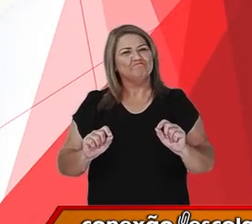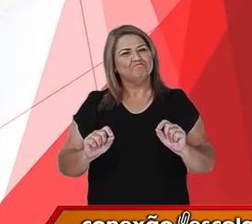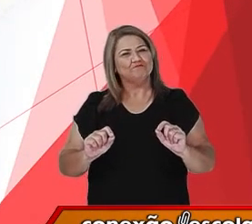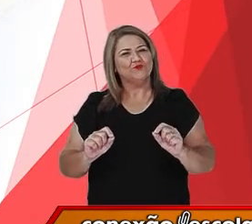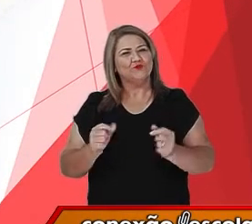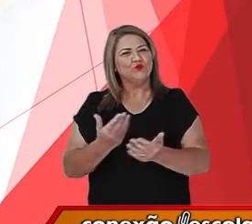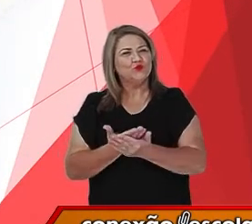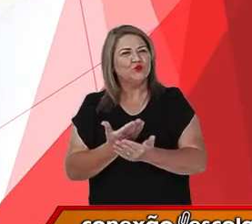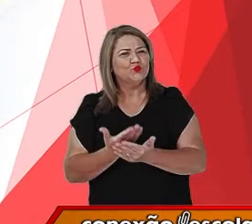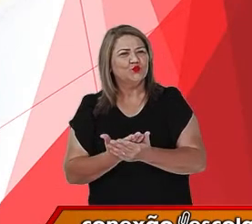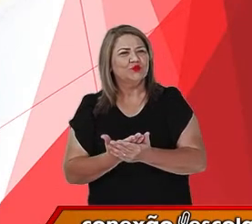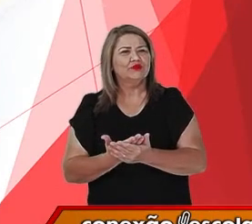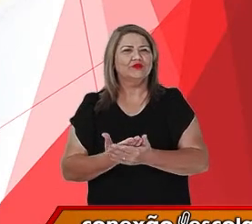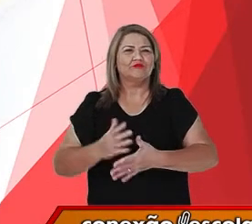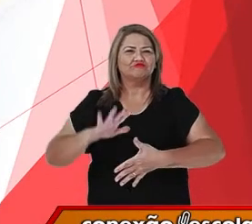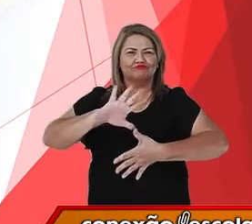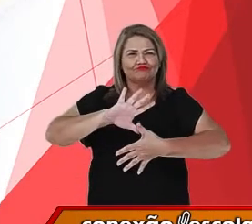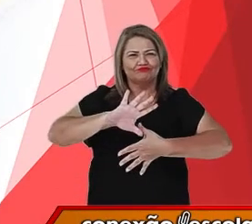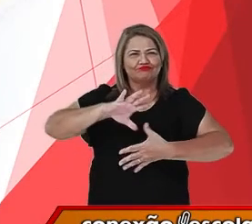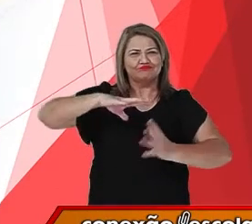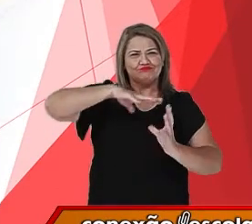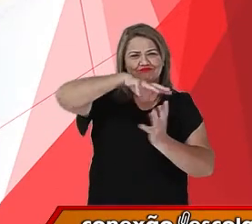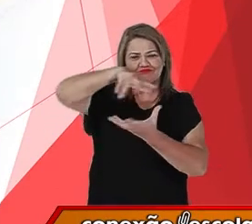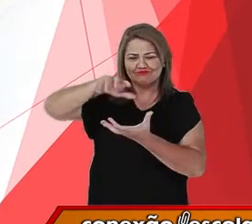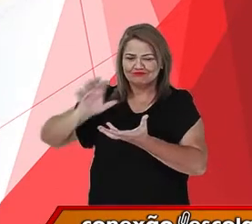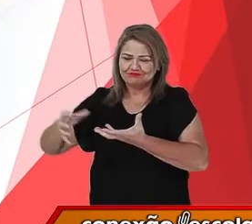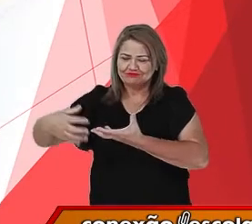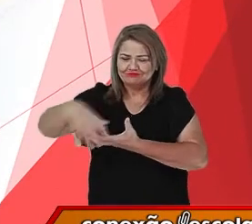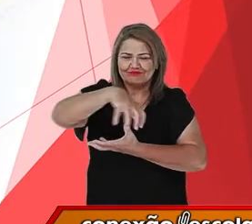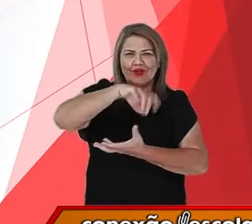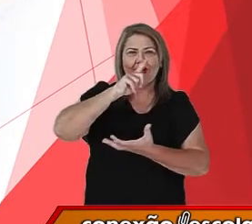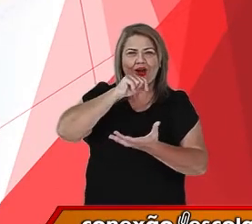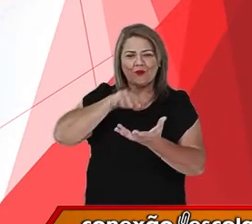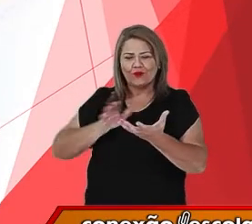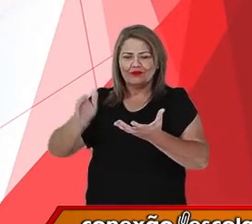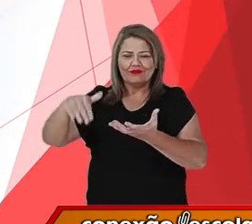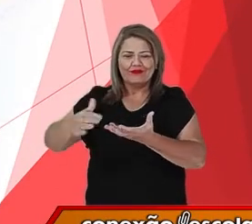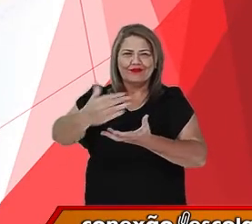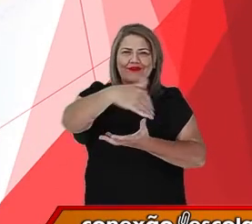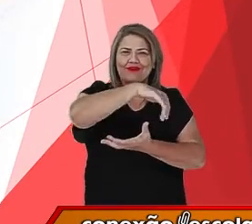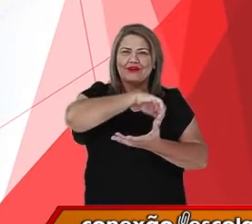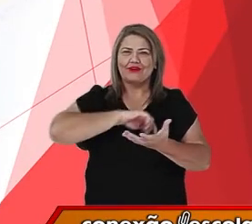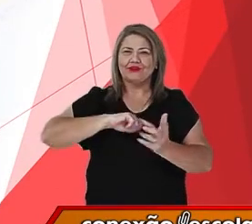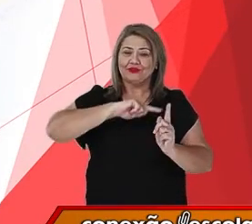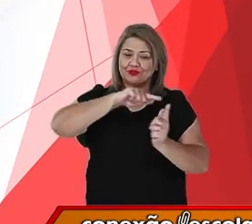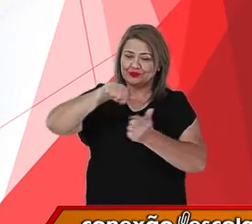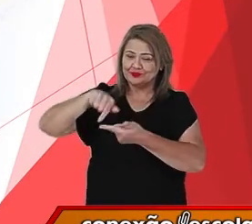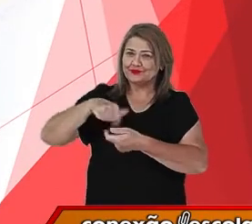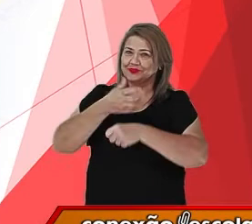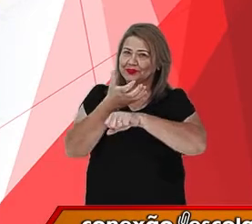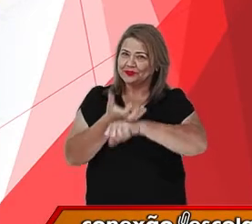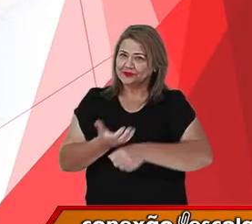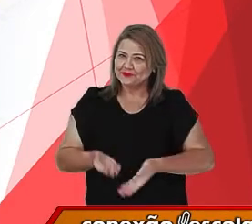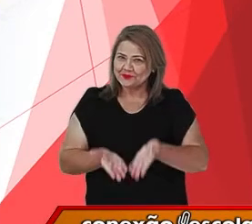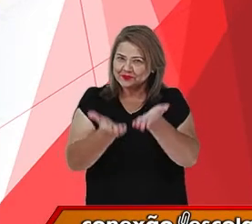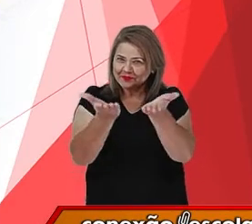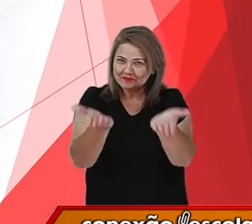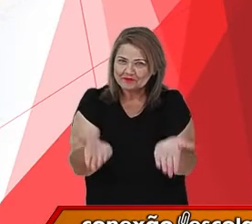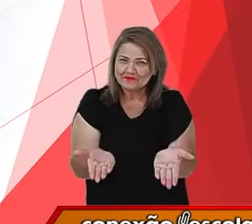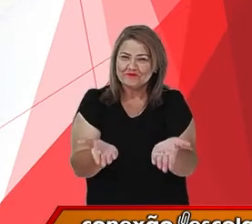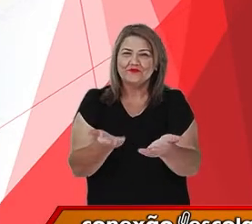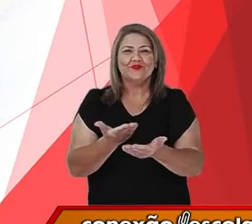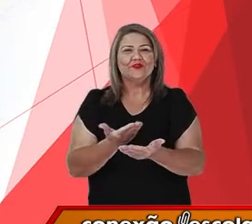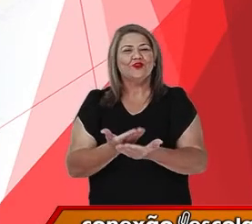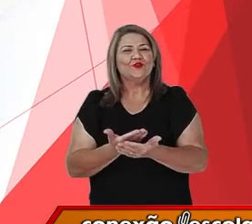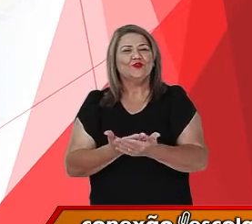os continentes e os oceanos. Essa aula é de geografia para você, aluno do